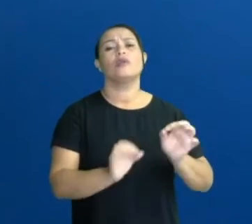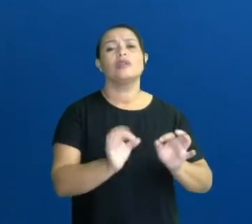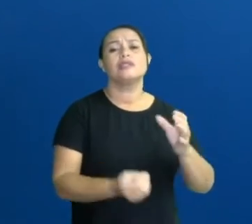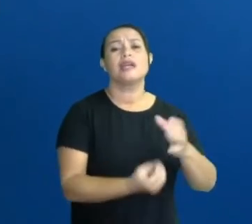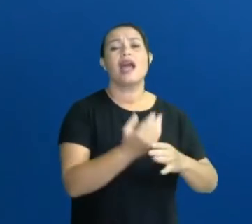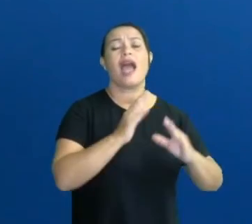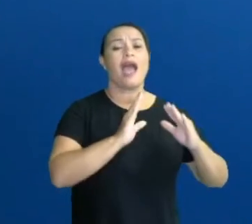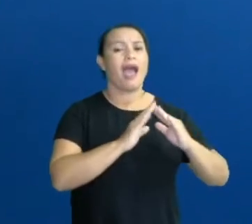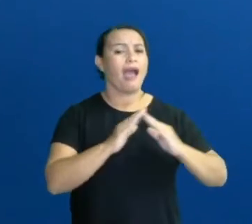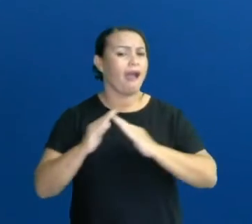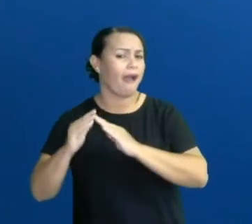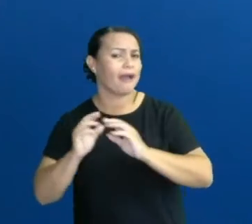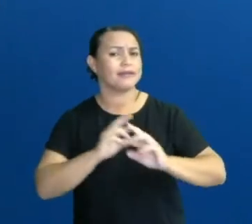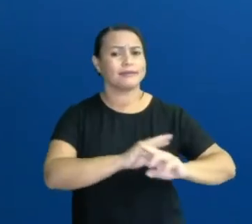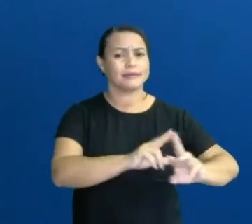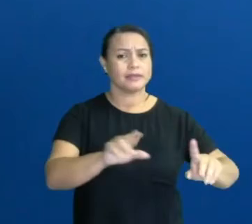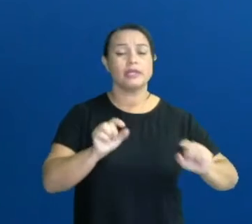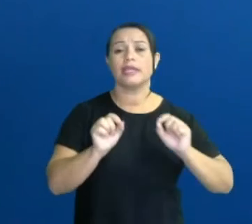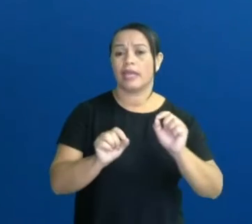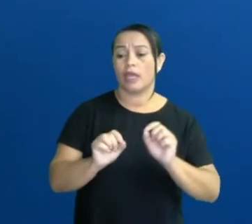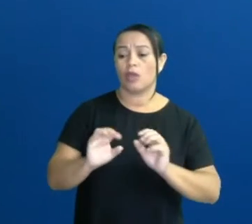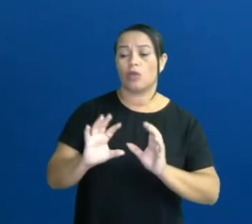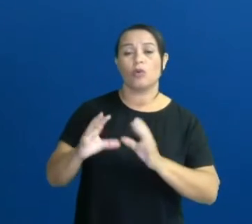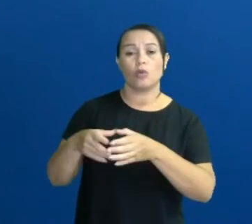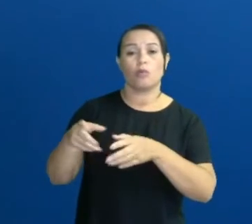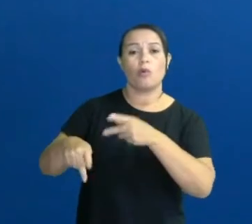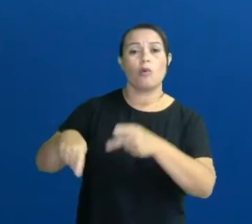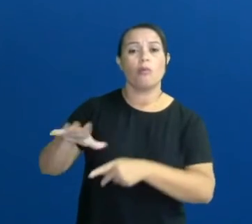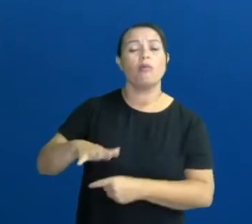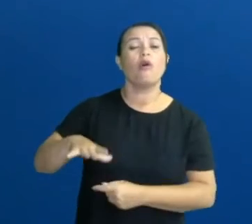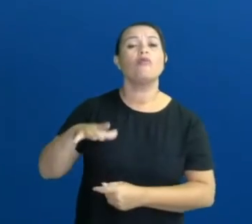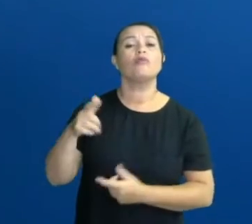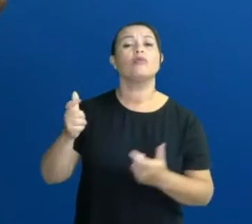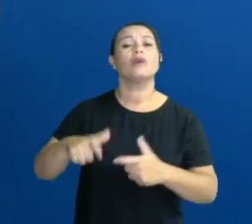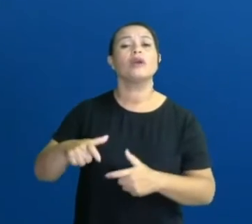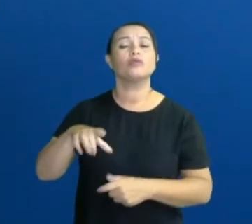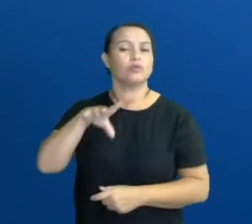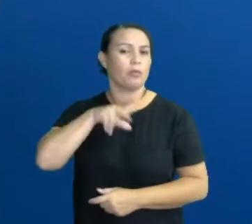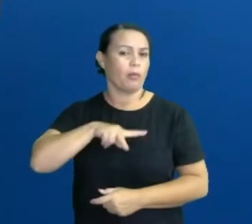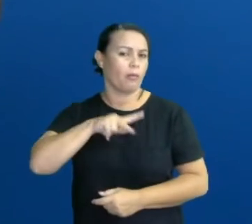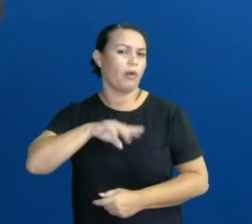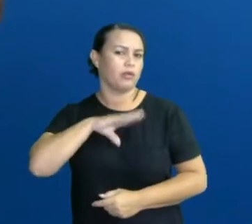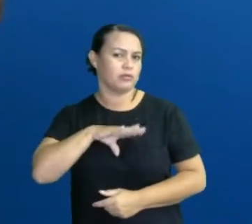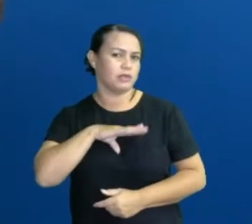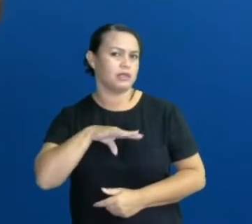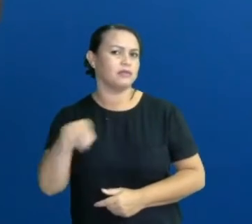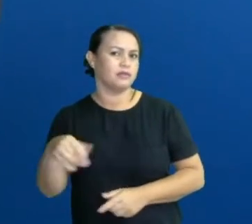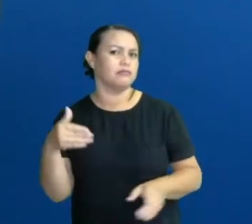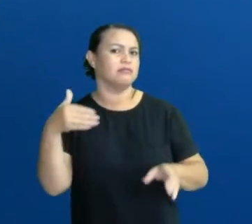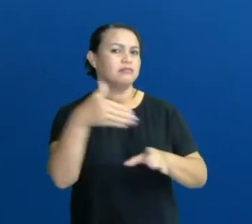os portugueses, né, administraram o território até